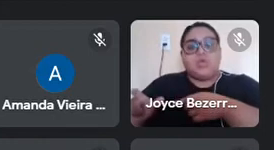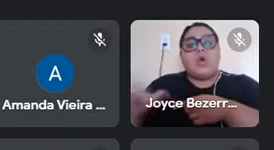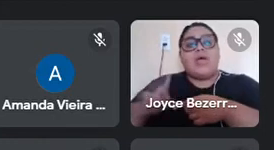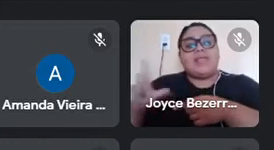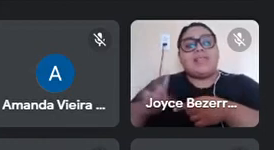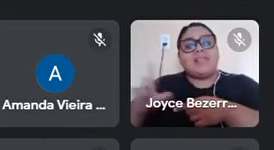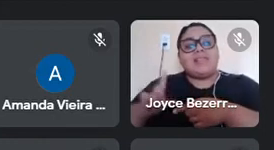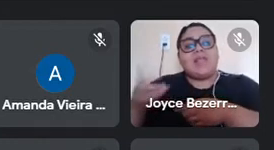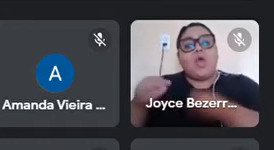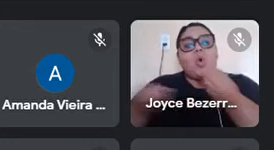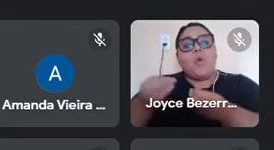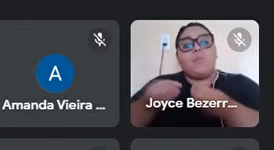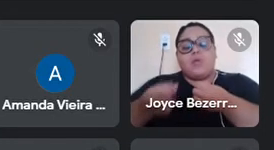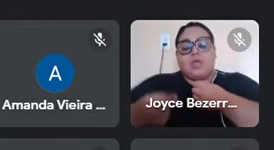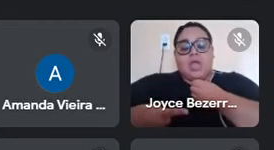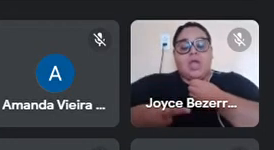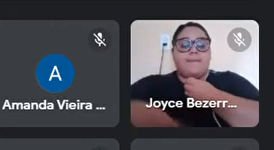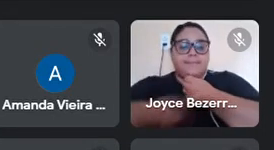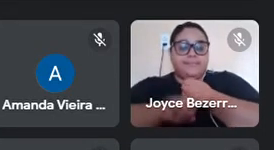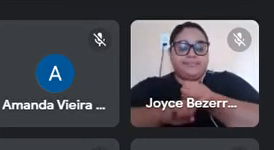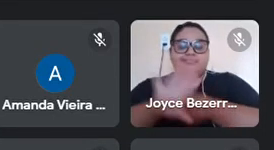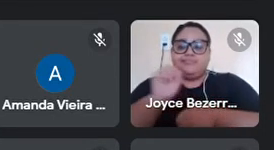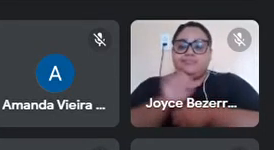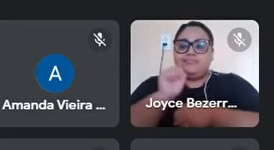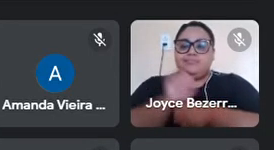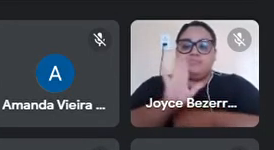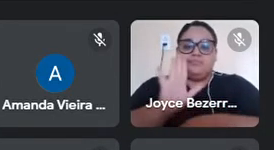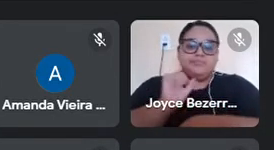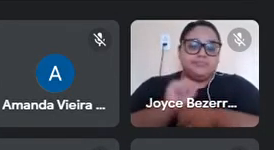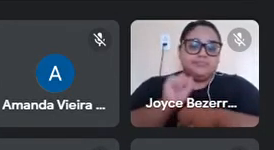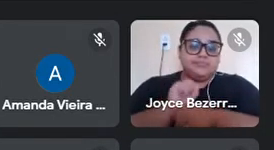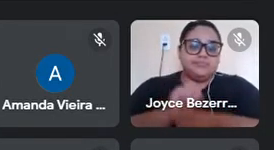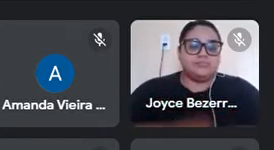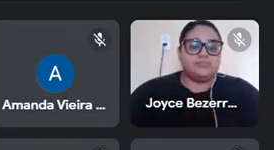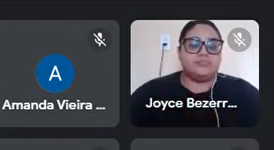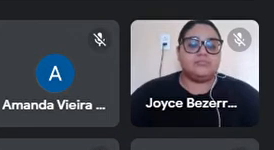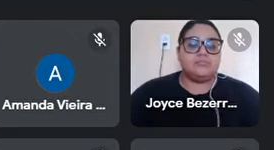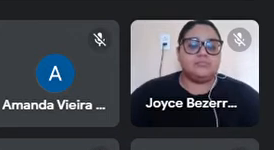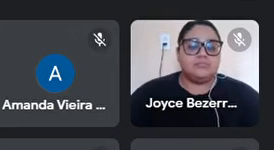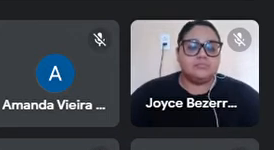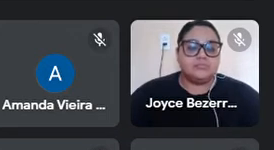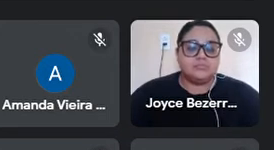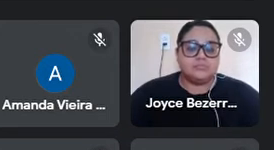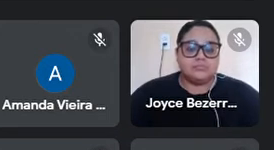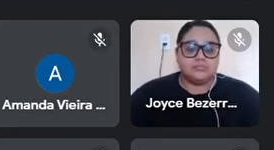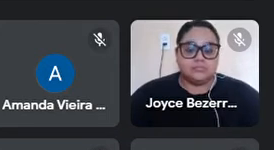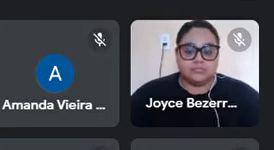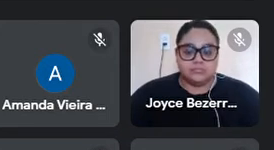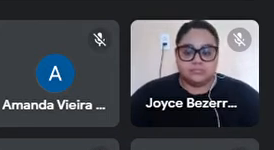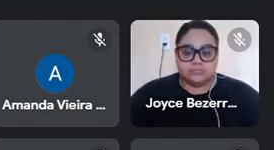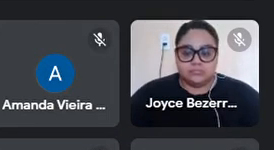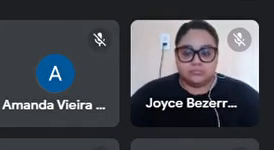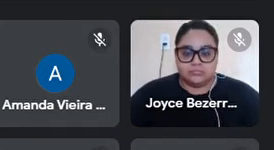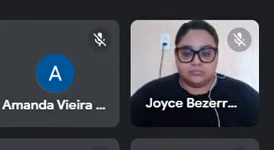né? Só um minuto, gente. Cadê? Amanda